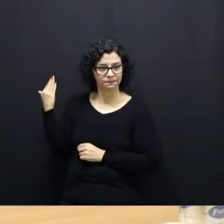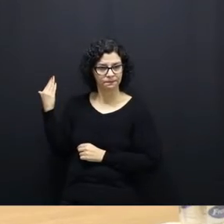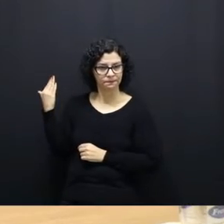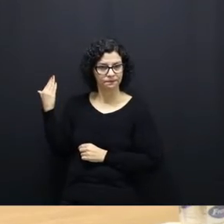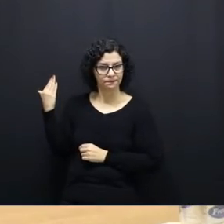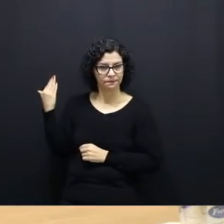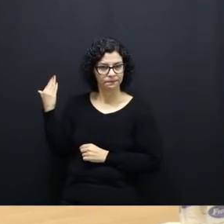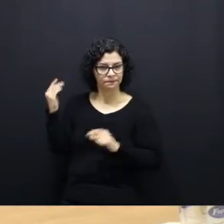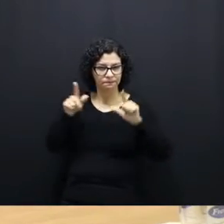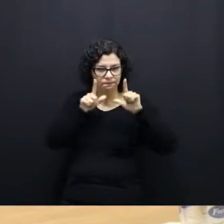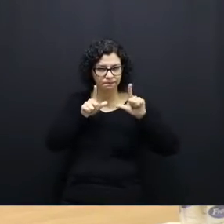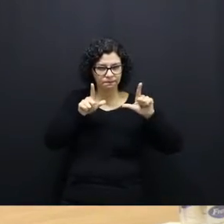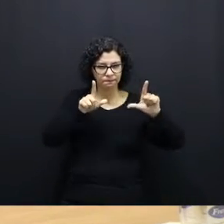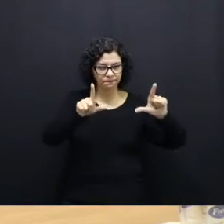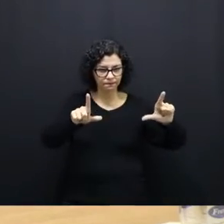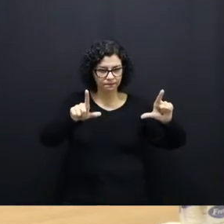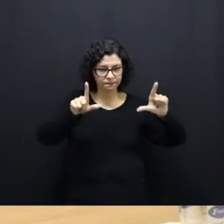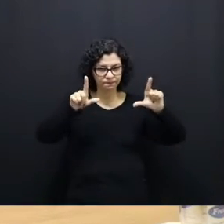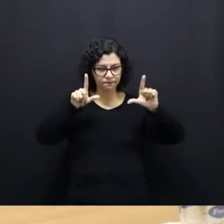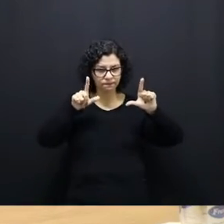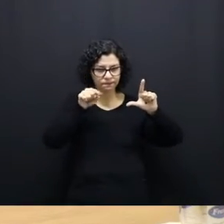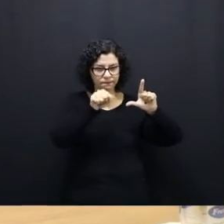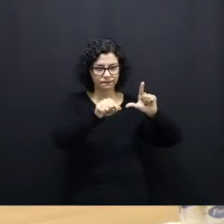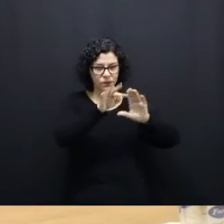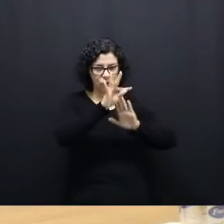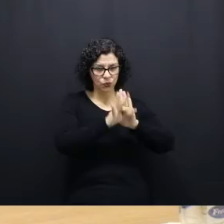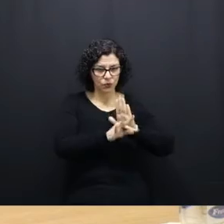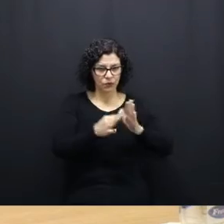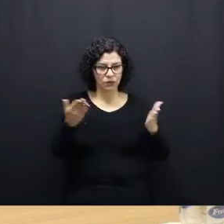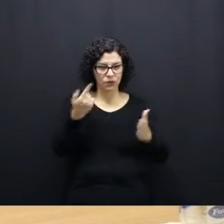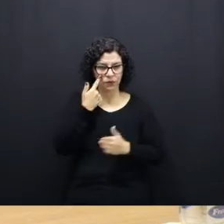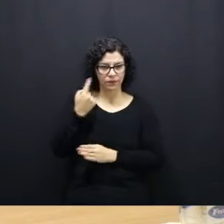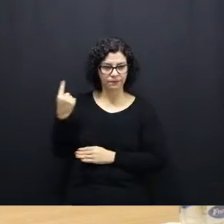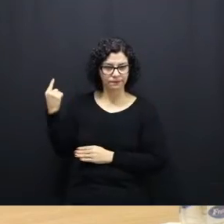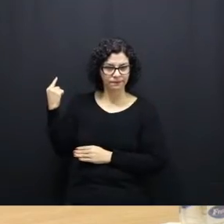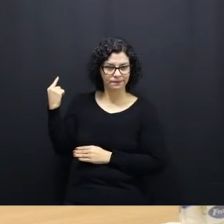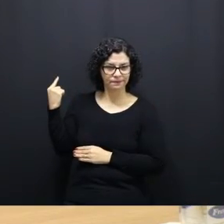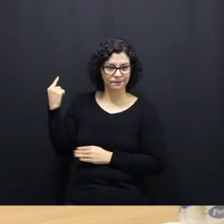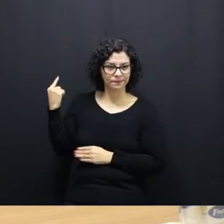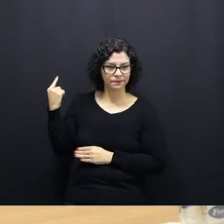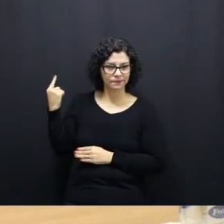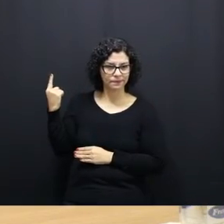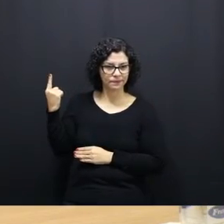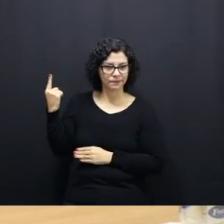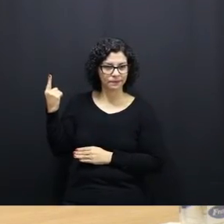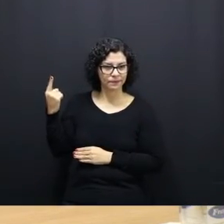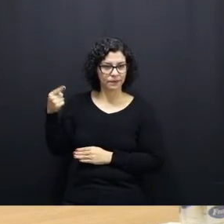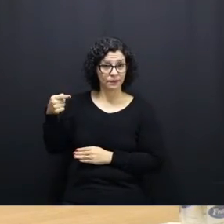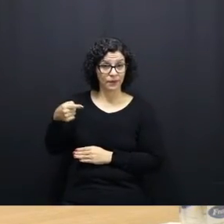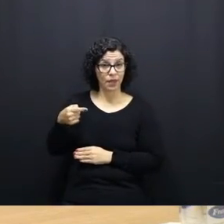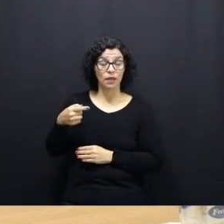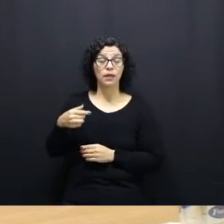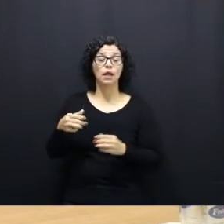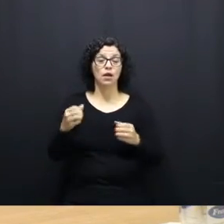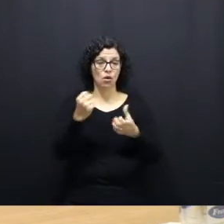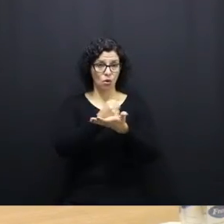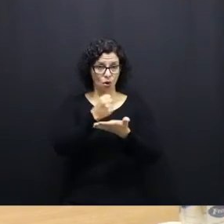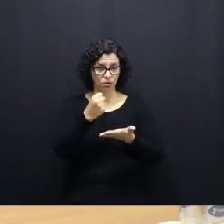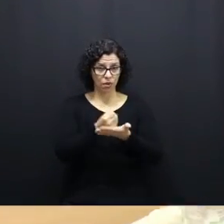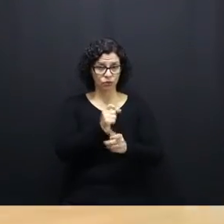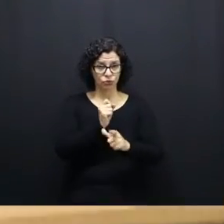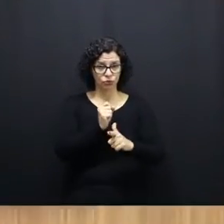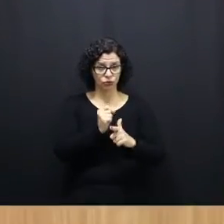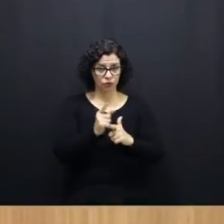Bill que deu um cruz por gentileza no meu computador aqui esse é o contrato de